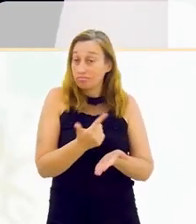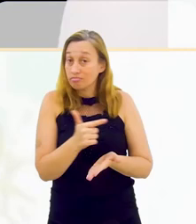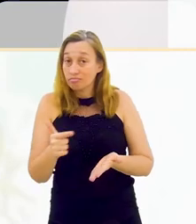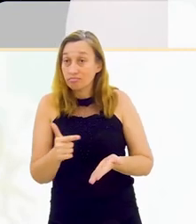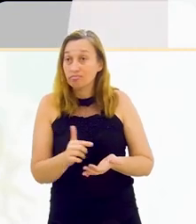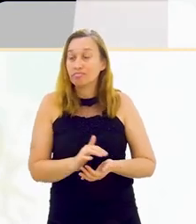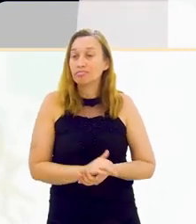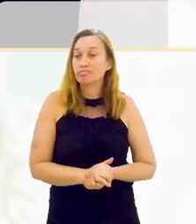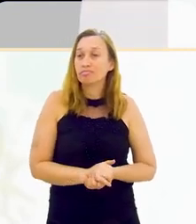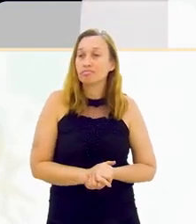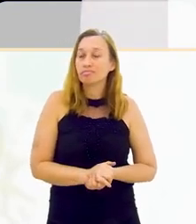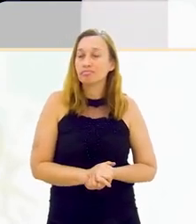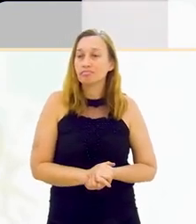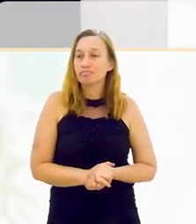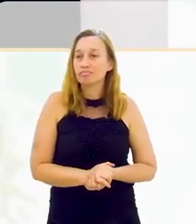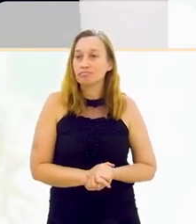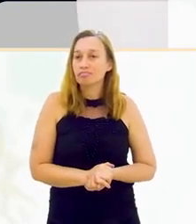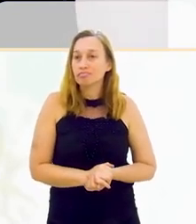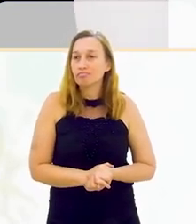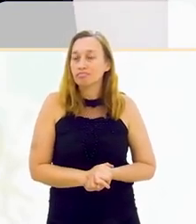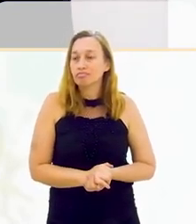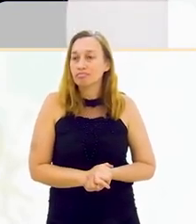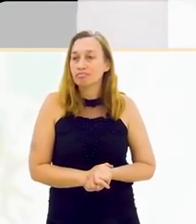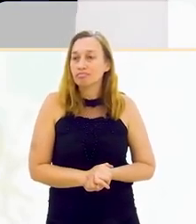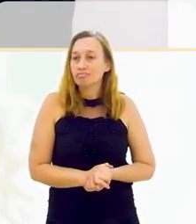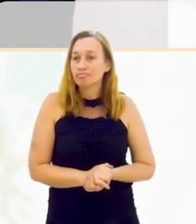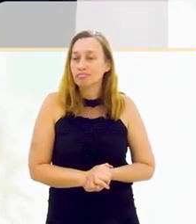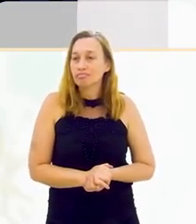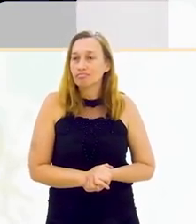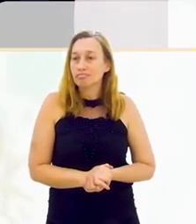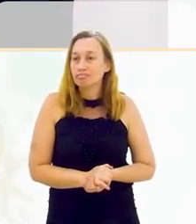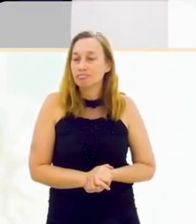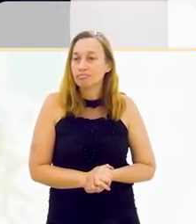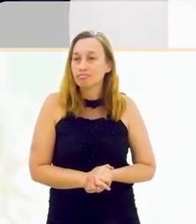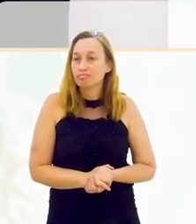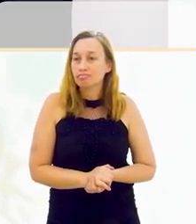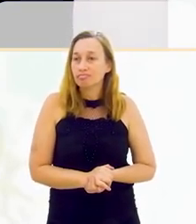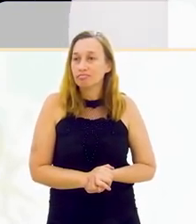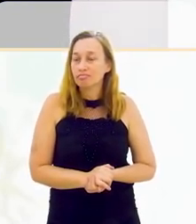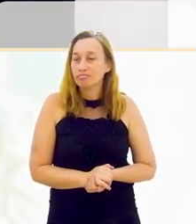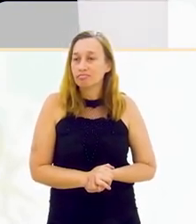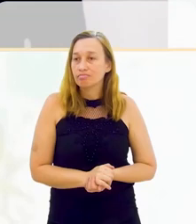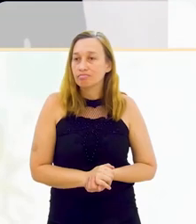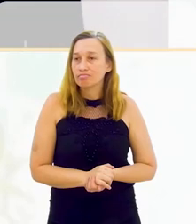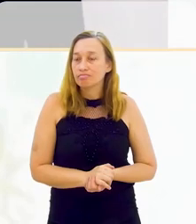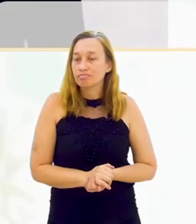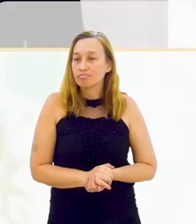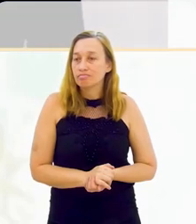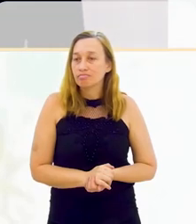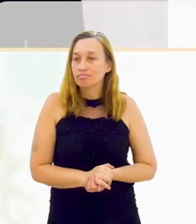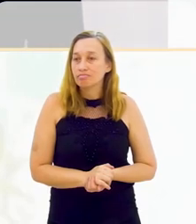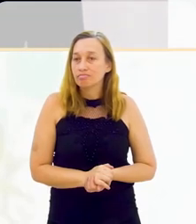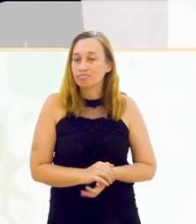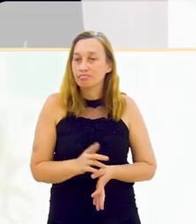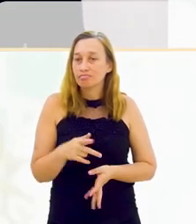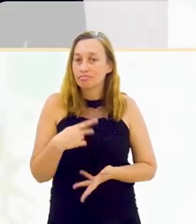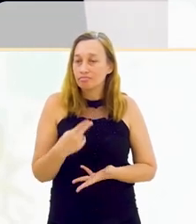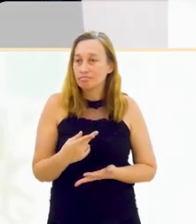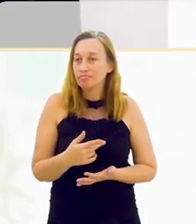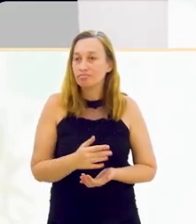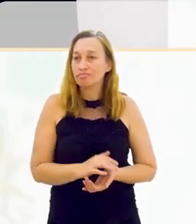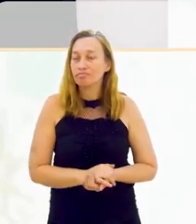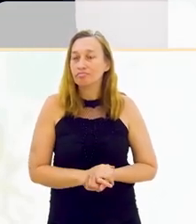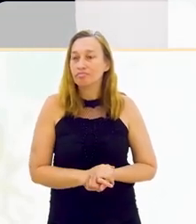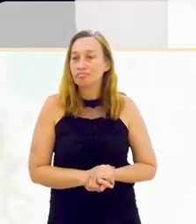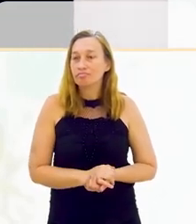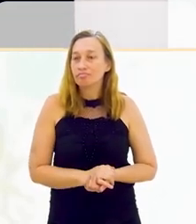sem compromisso, né? É o compromisso, né, a coisa que a gente